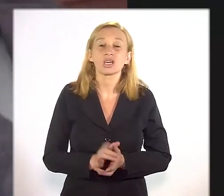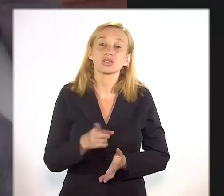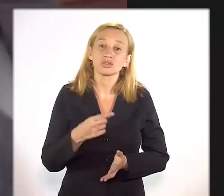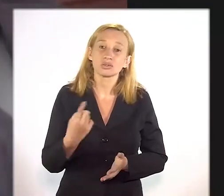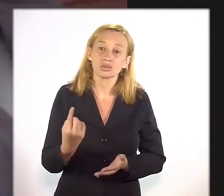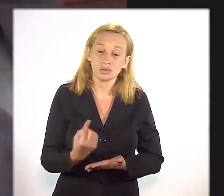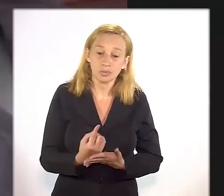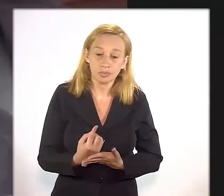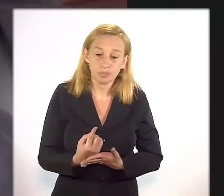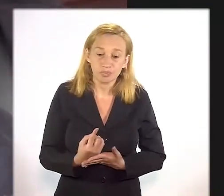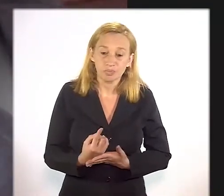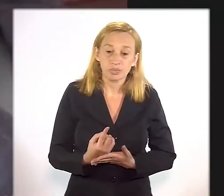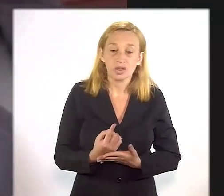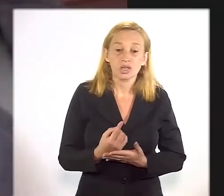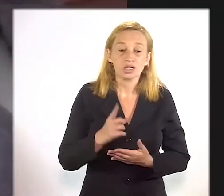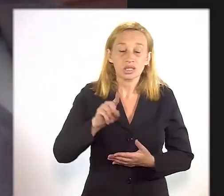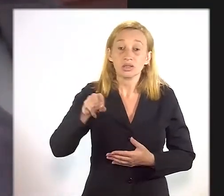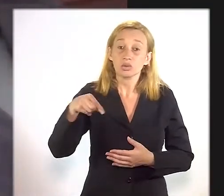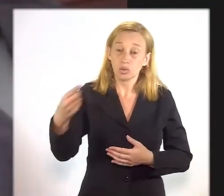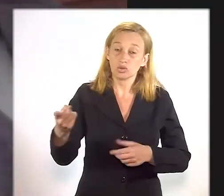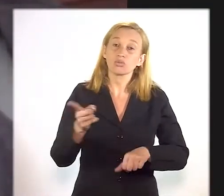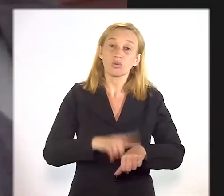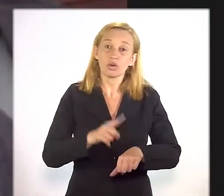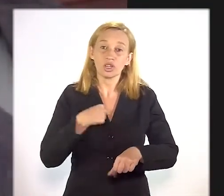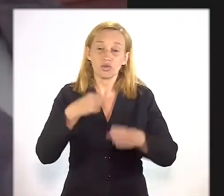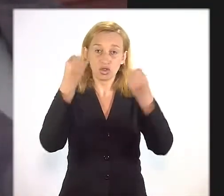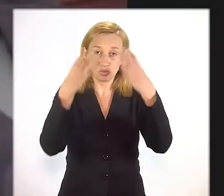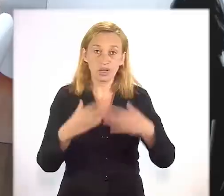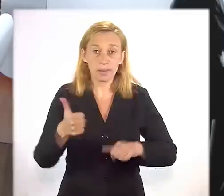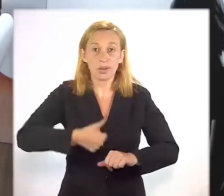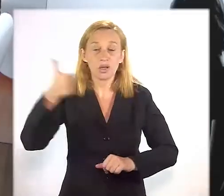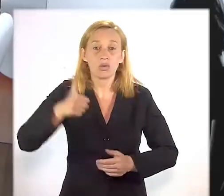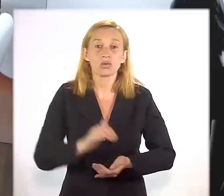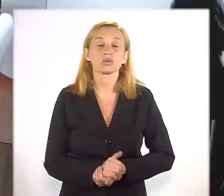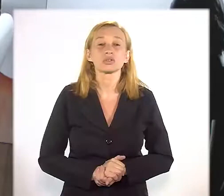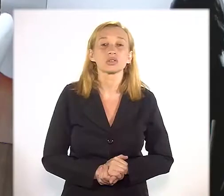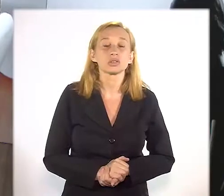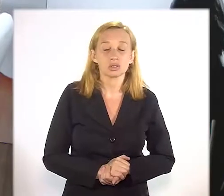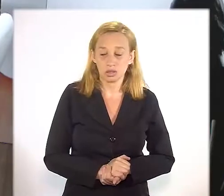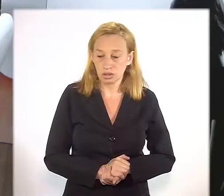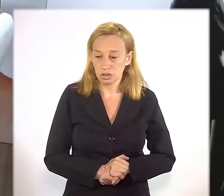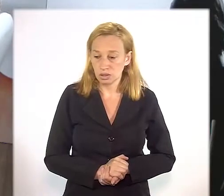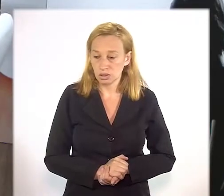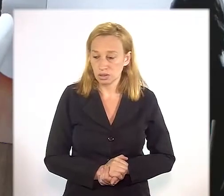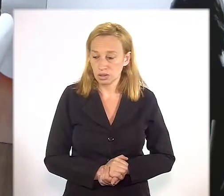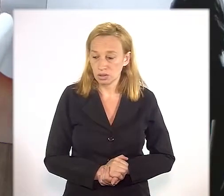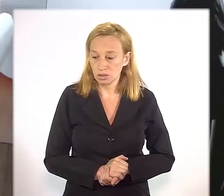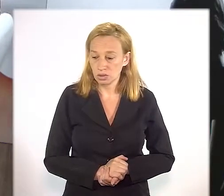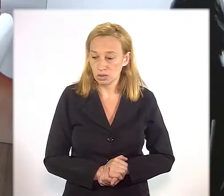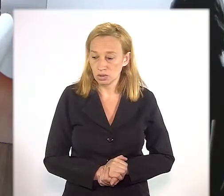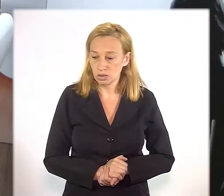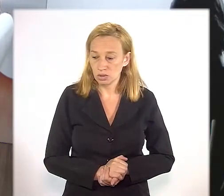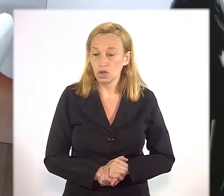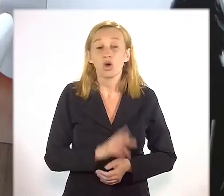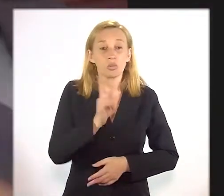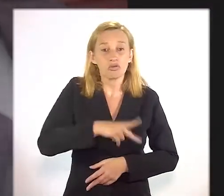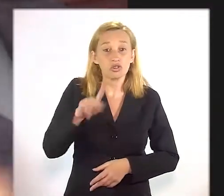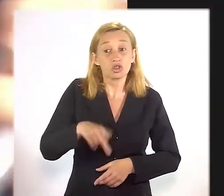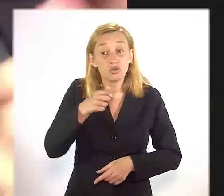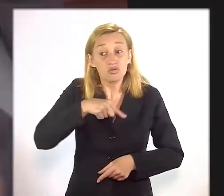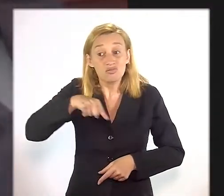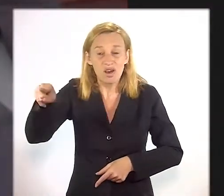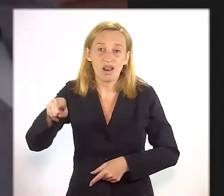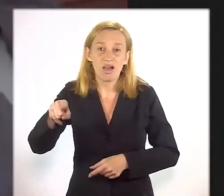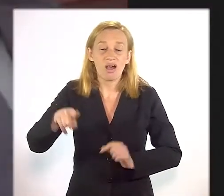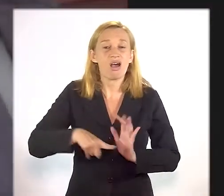depois, se tiver tempo, acho que não vai haver, eu poderei explicar. Uma pequena aglomeração no bairro. E o professor está lá. E o professor